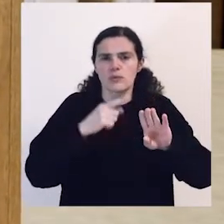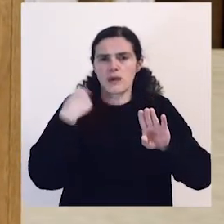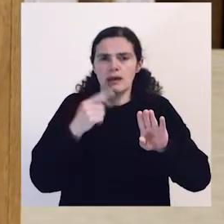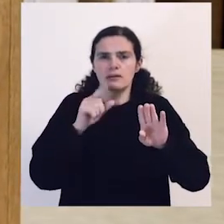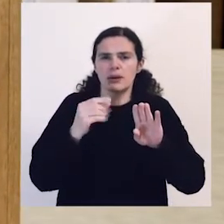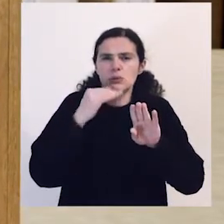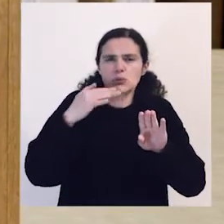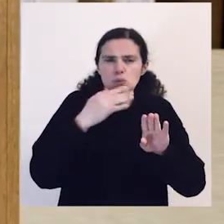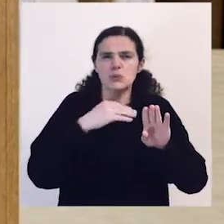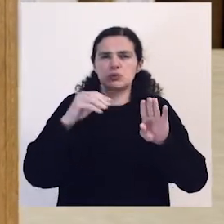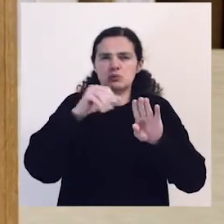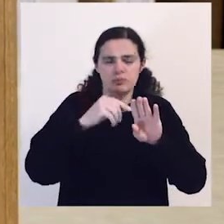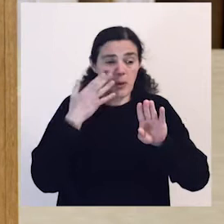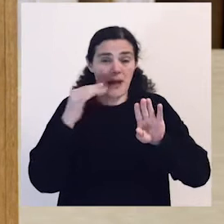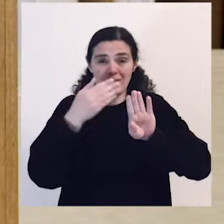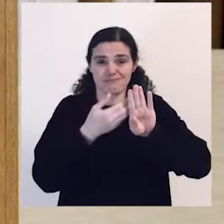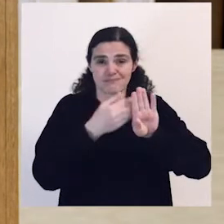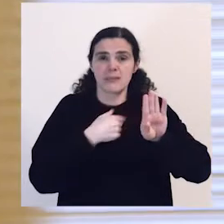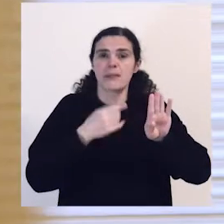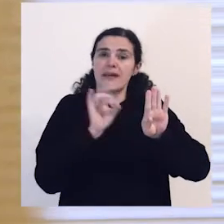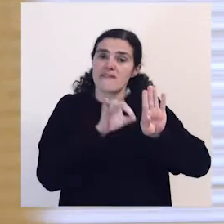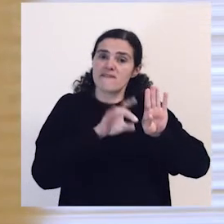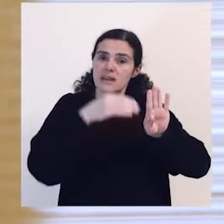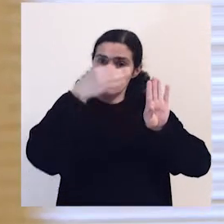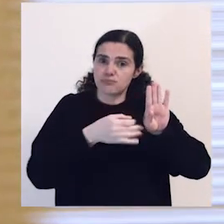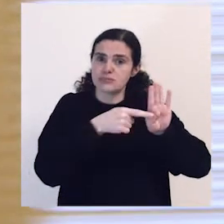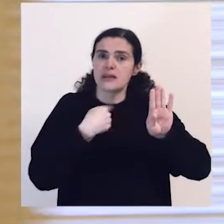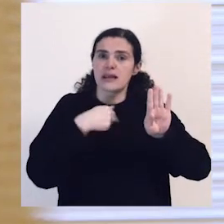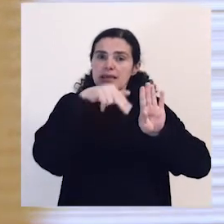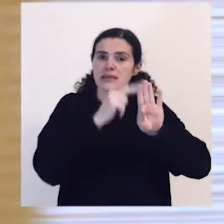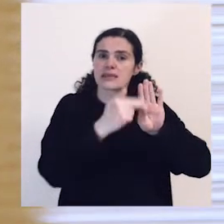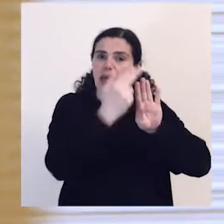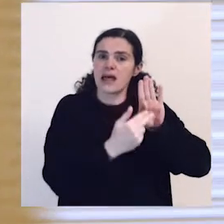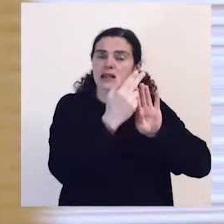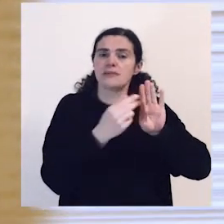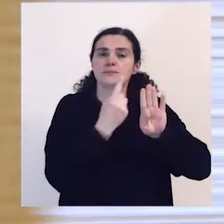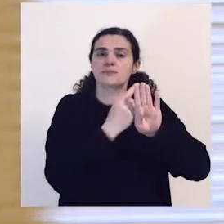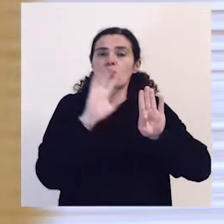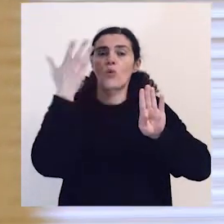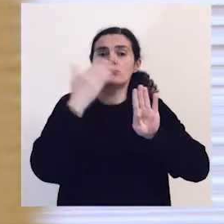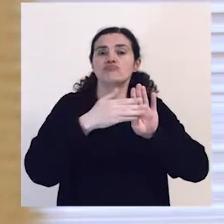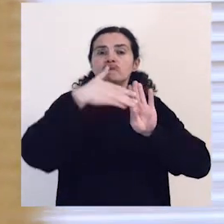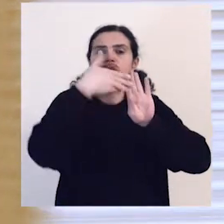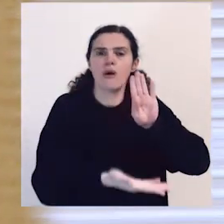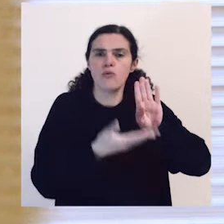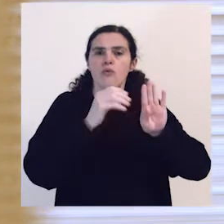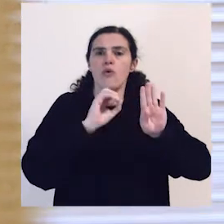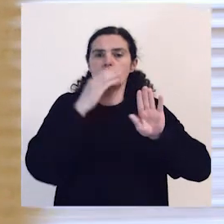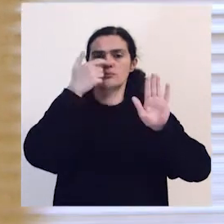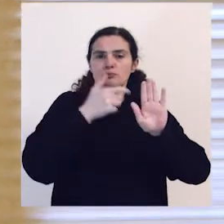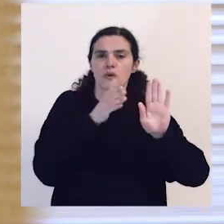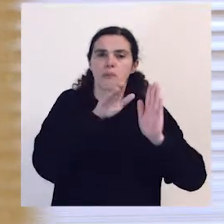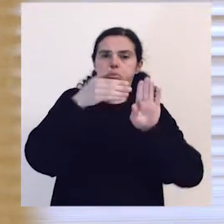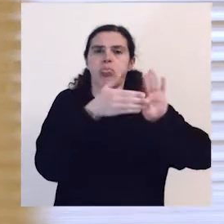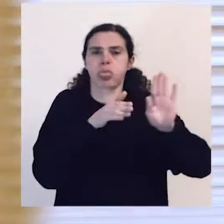sujidade, que tendem a acumular-se no verso, evita danos físicos na tela por embate ou por